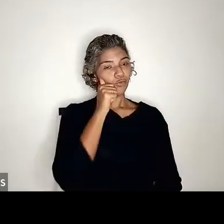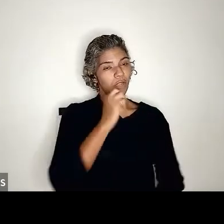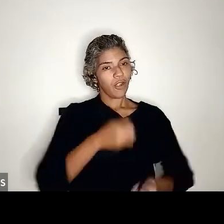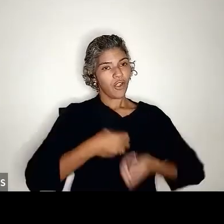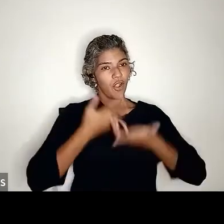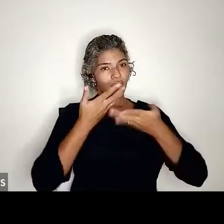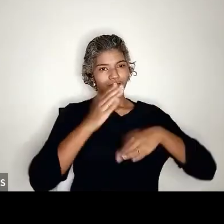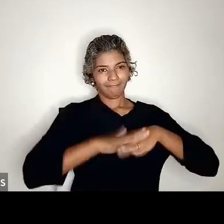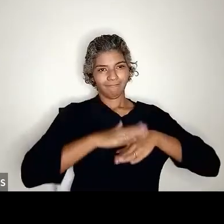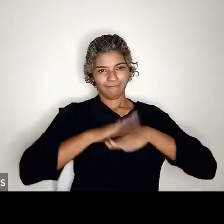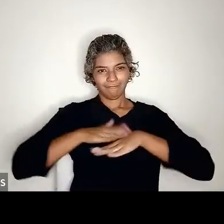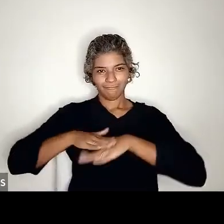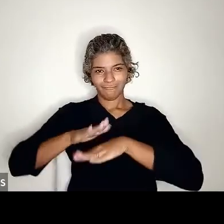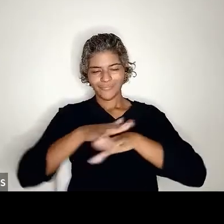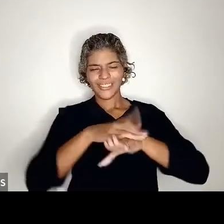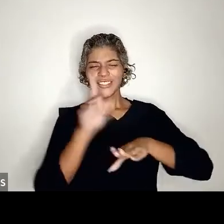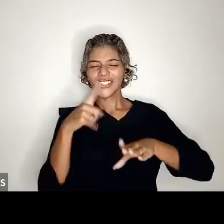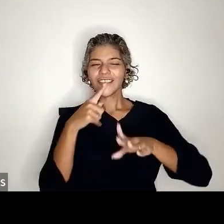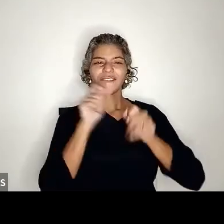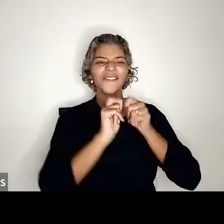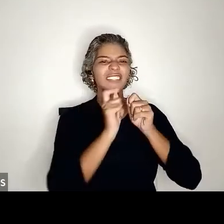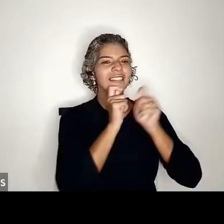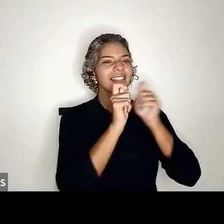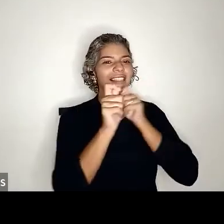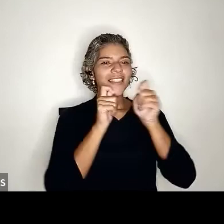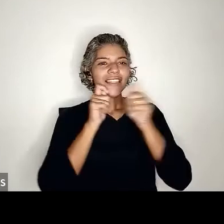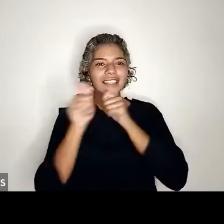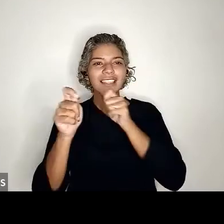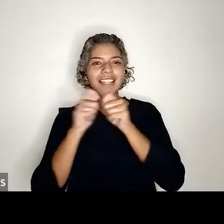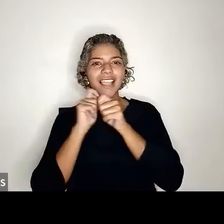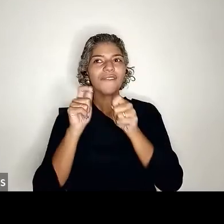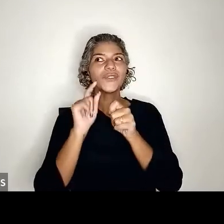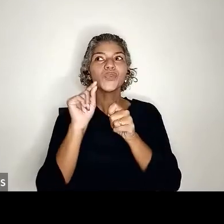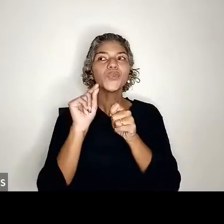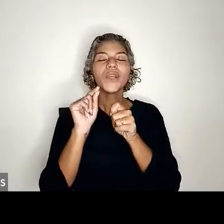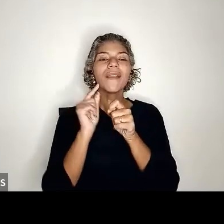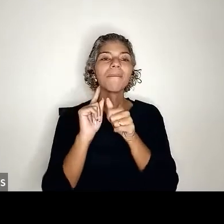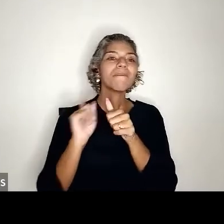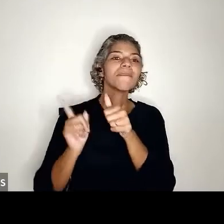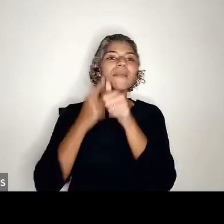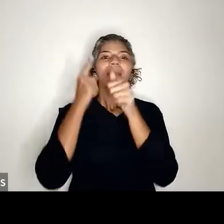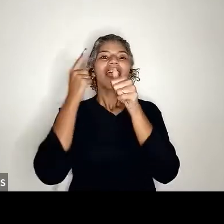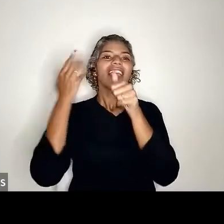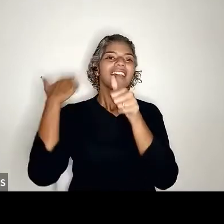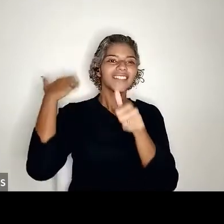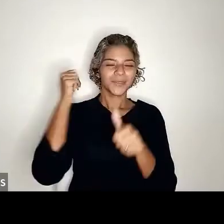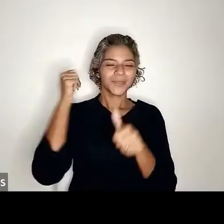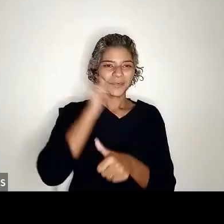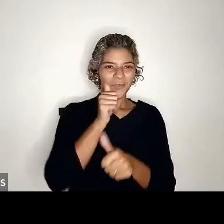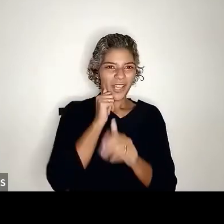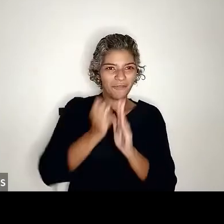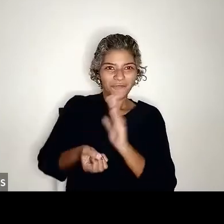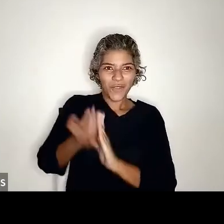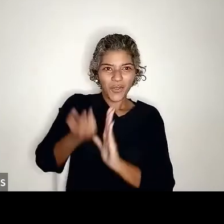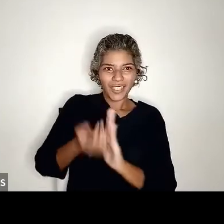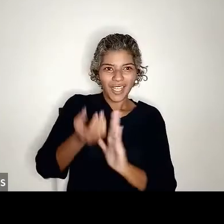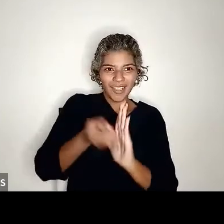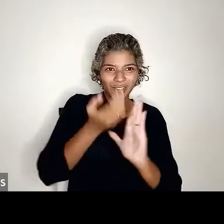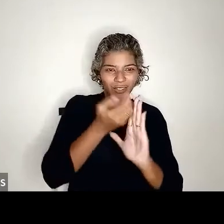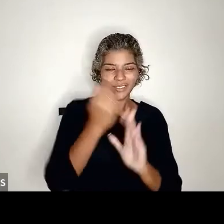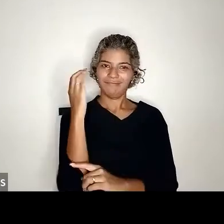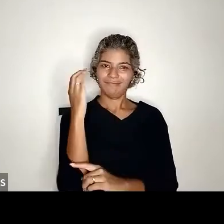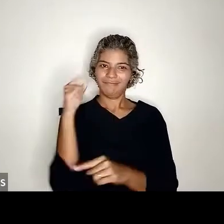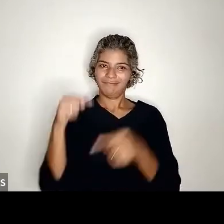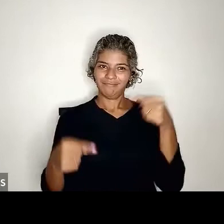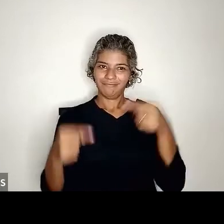da geração, lá de, né, as fundadoras da ciência política, que no geral não apareciam como fundadoras